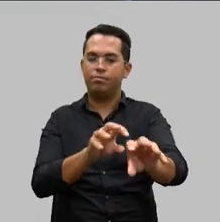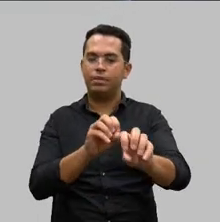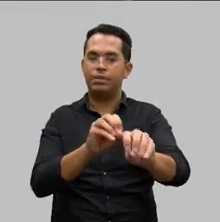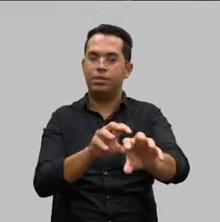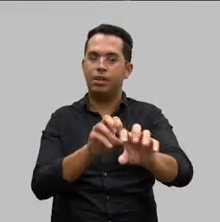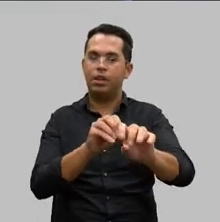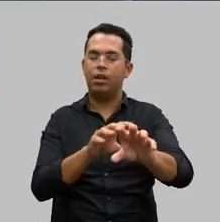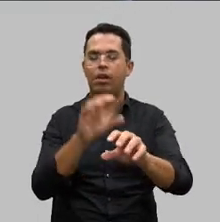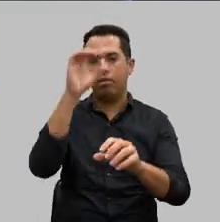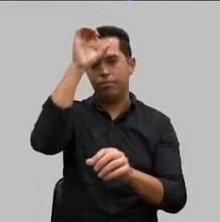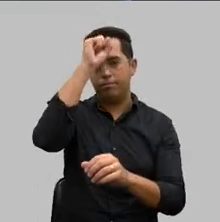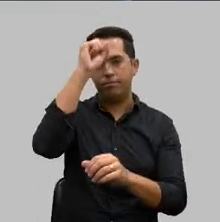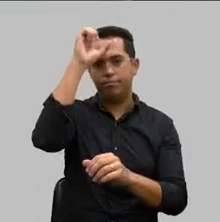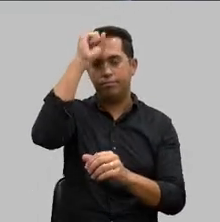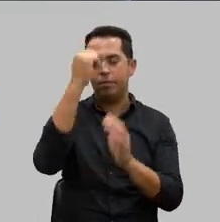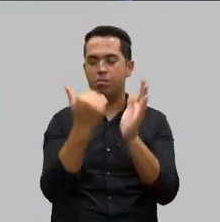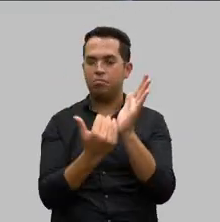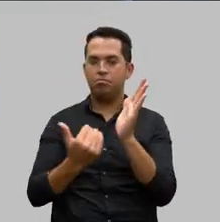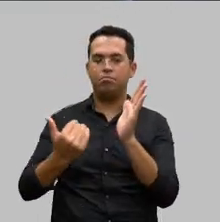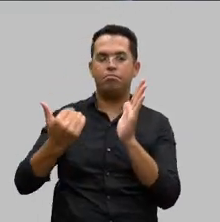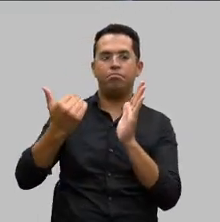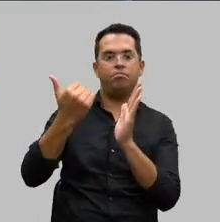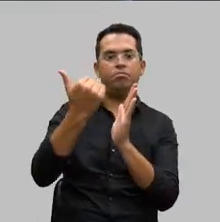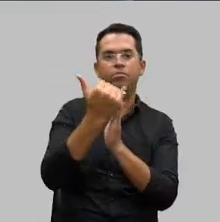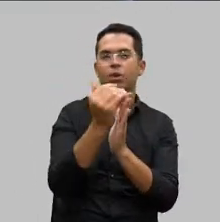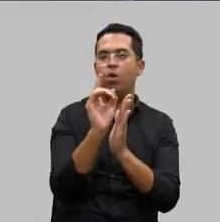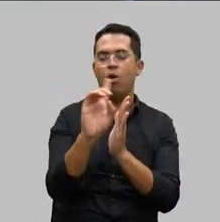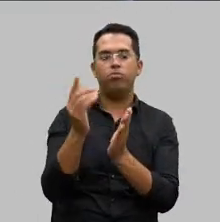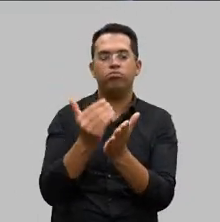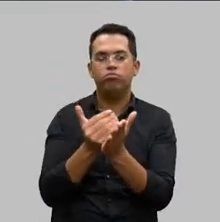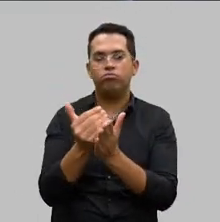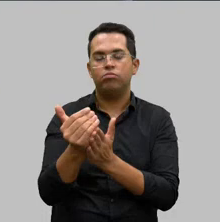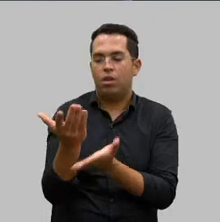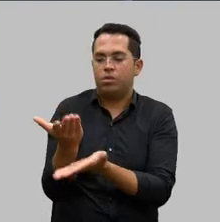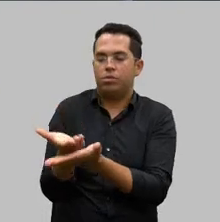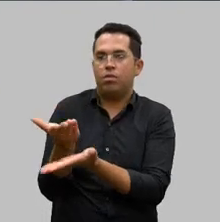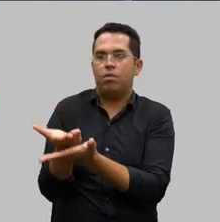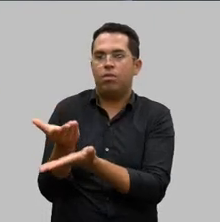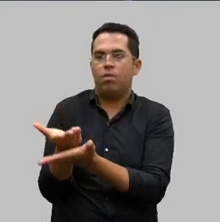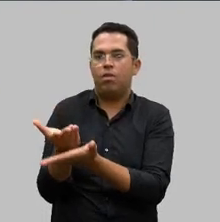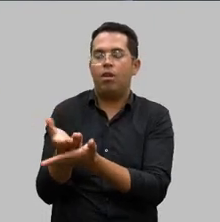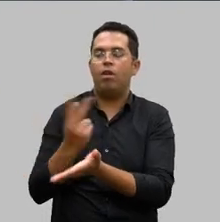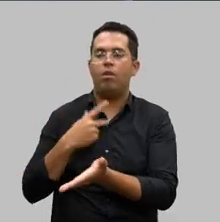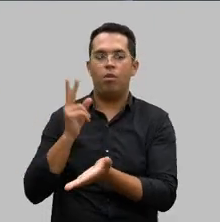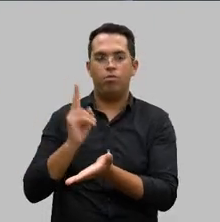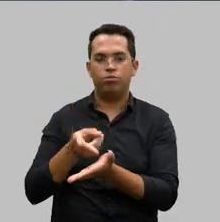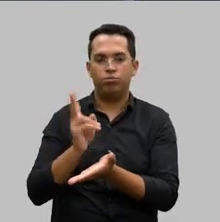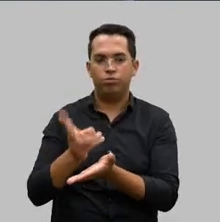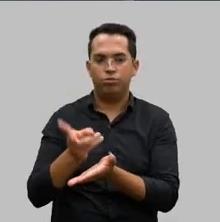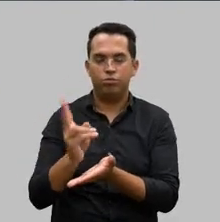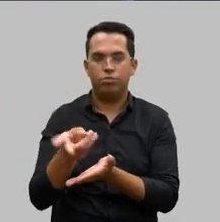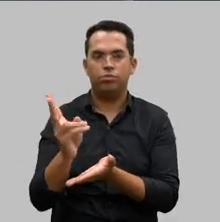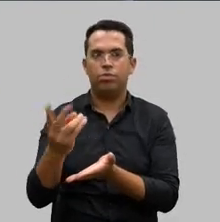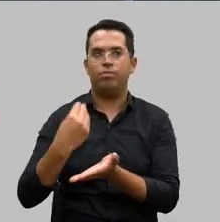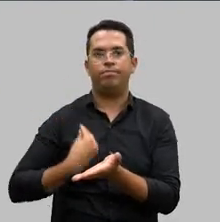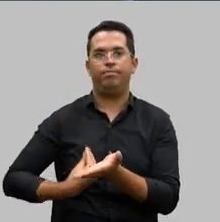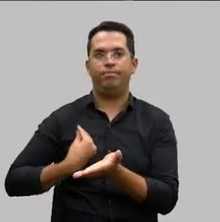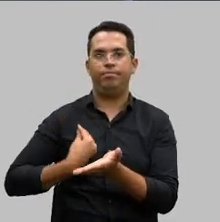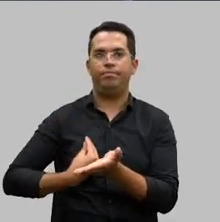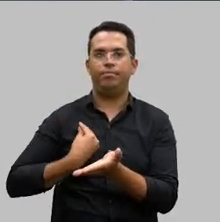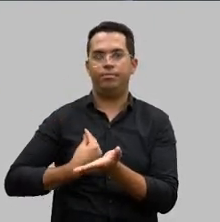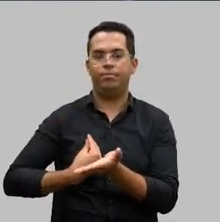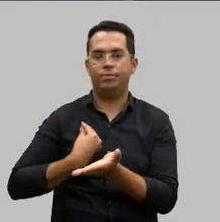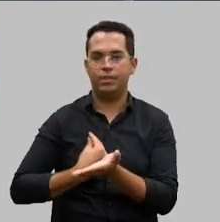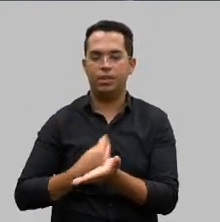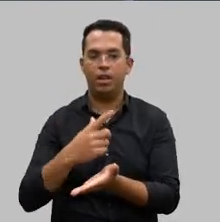cientificamente ela não é Só Feita durante o percurso escolar ela é feita durante ao longo da vida e por não é